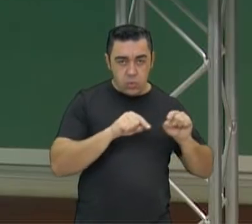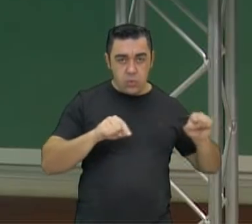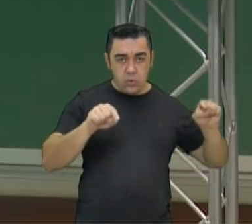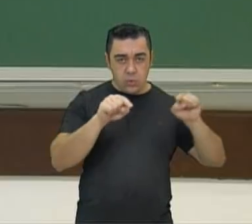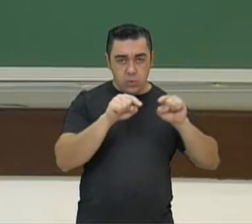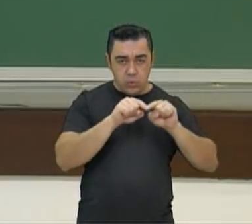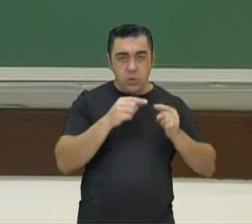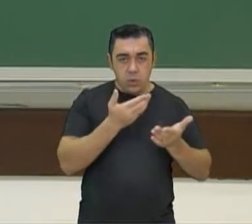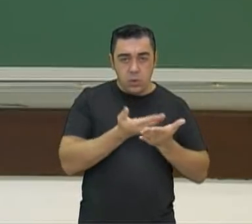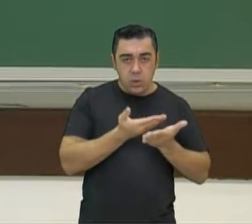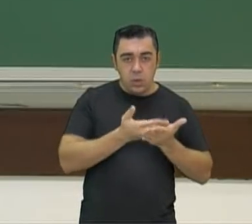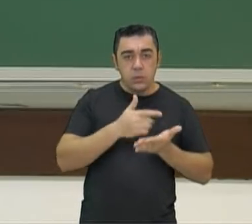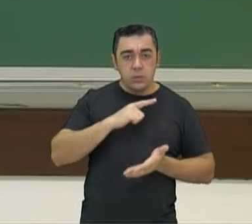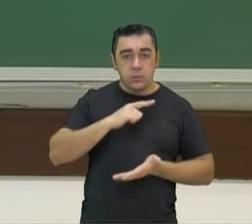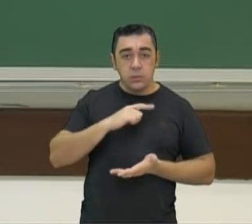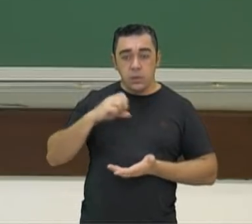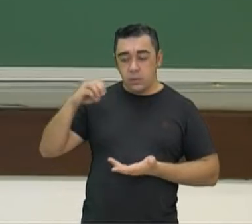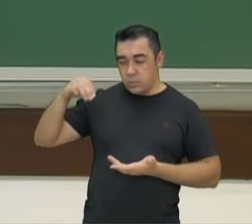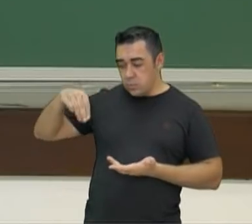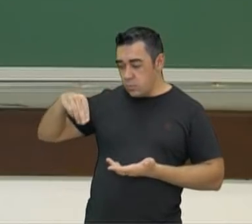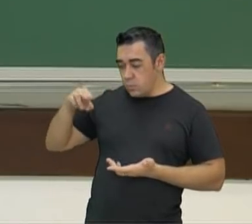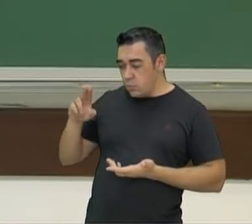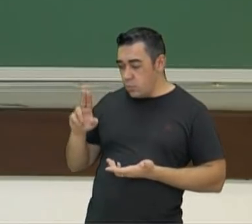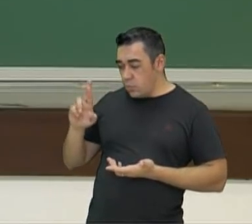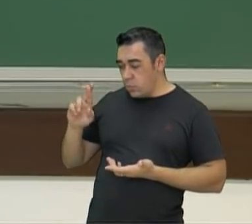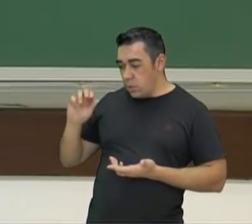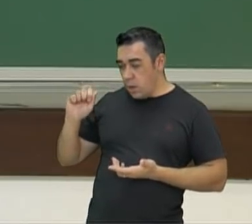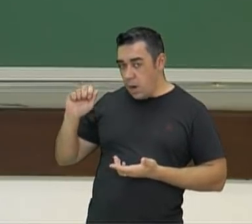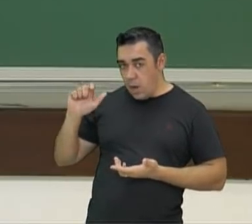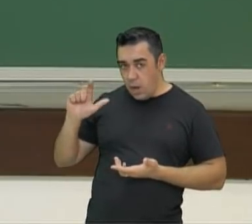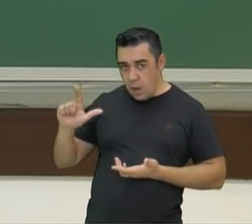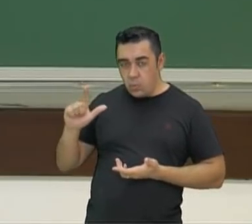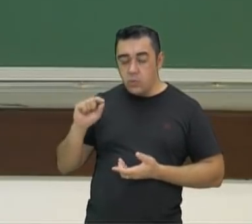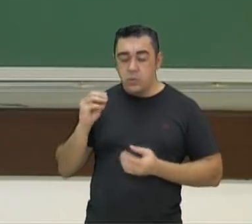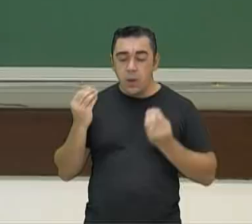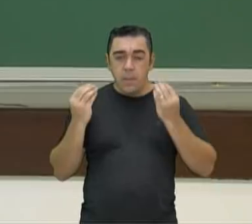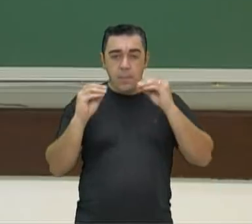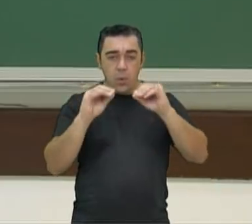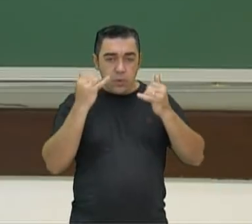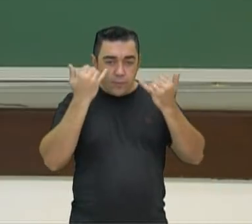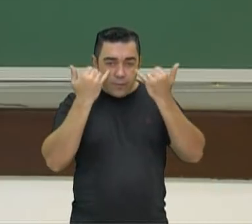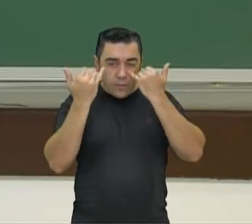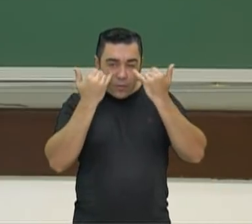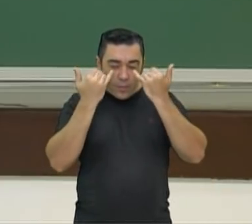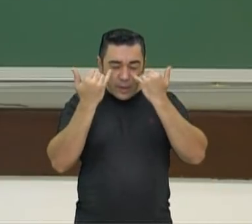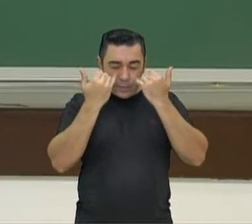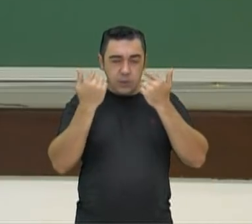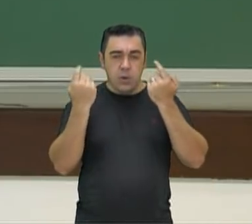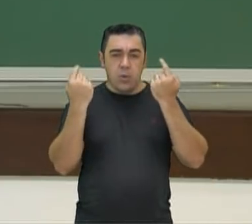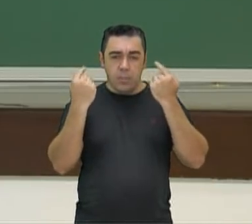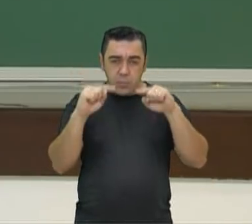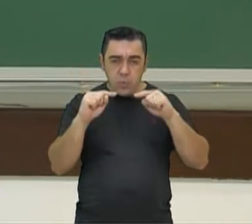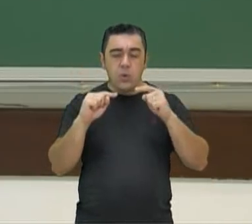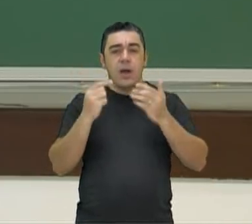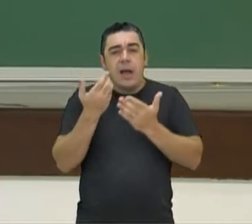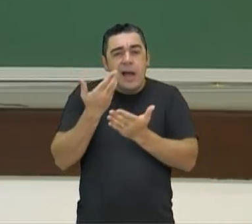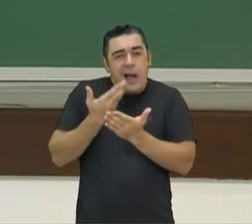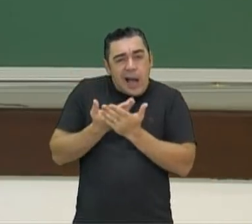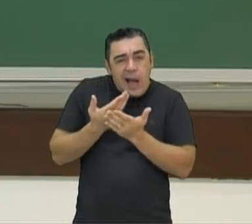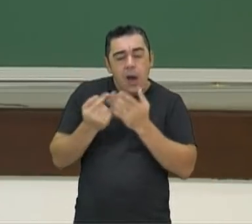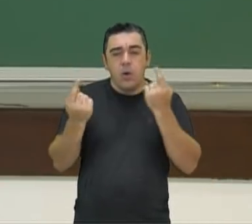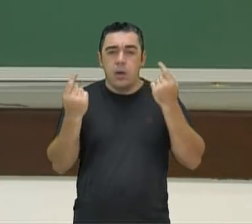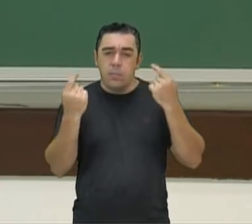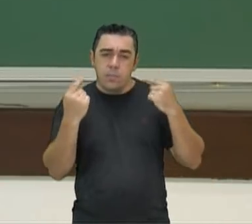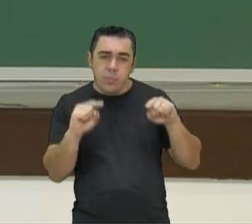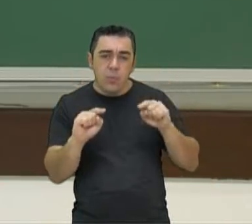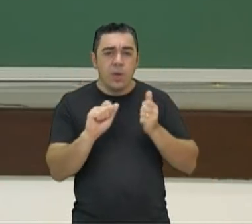Classroom, para quem tem esse acesso, lá no mural, eles colocam instruções, eles comentam sobre as aulas, colocam